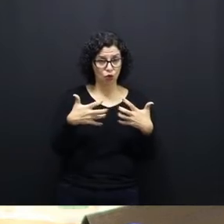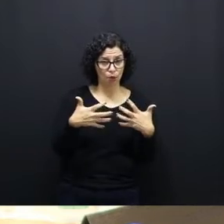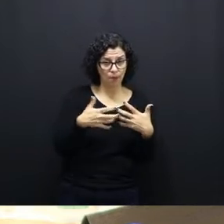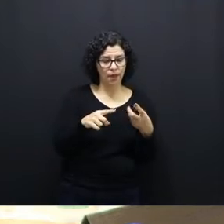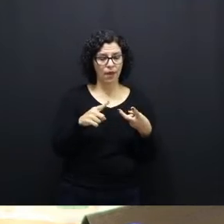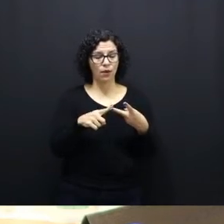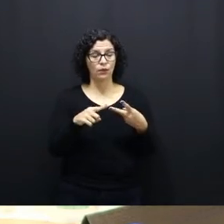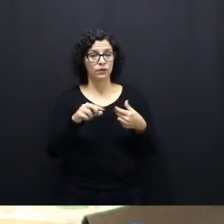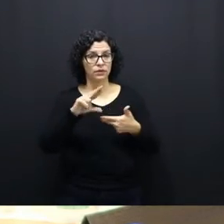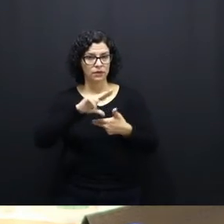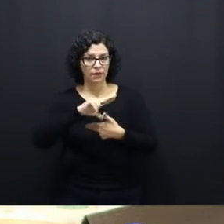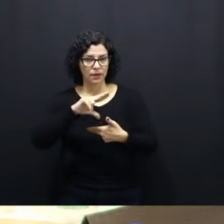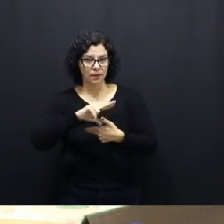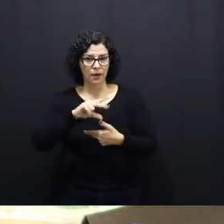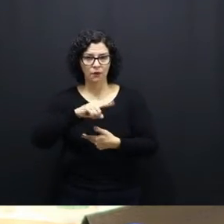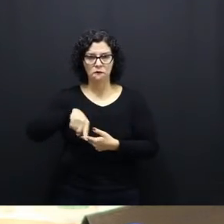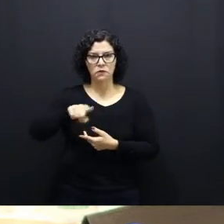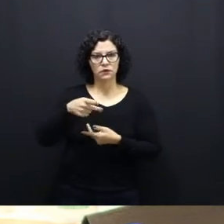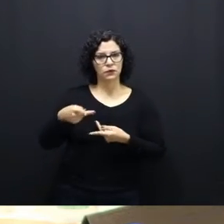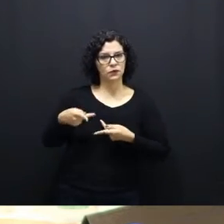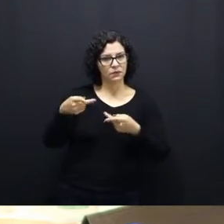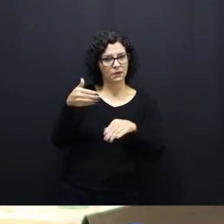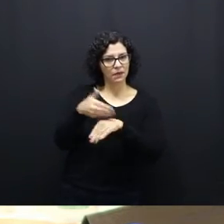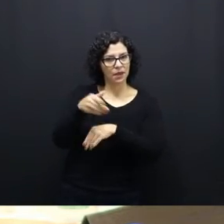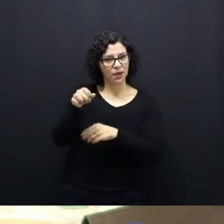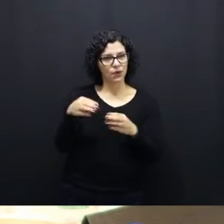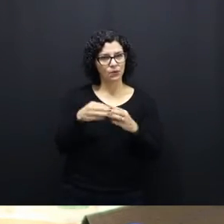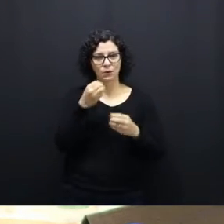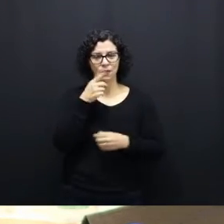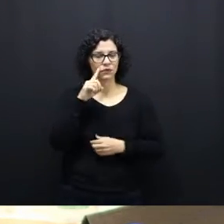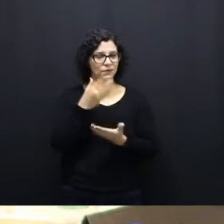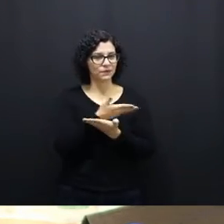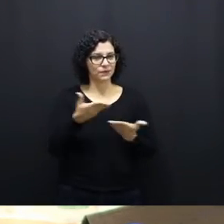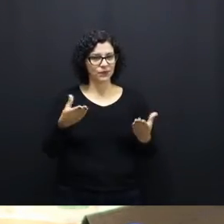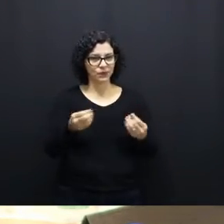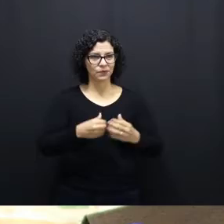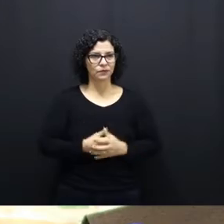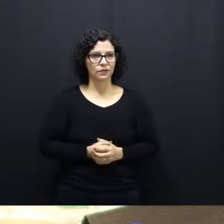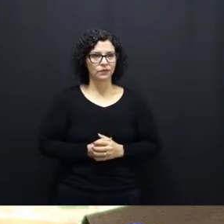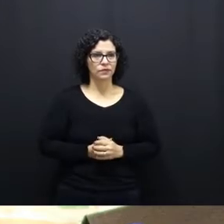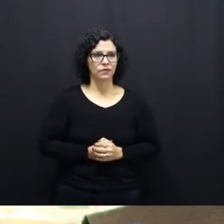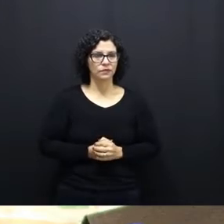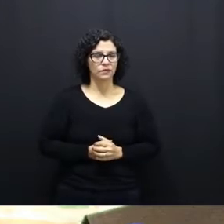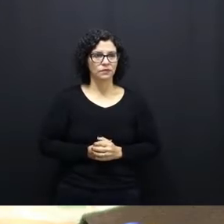Sanepar então sintam-se todos convidados ótimo dia a todos